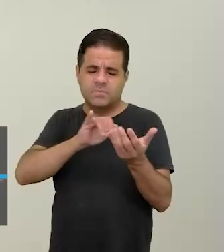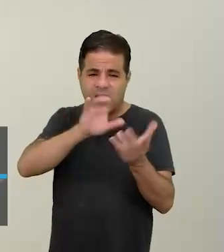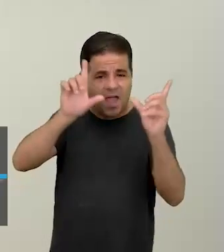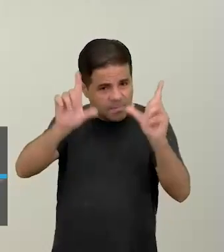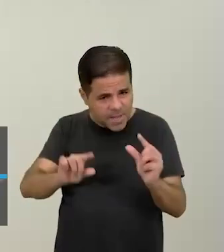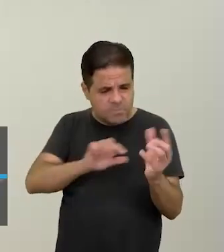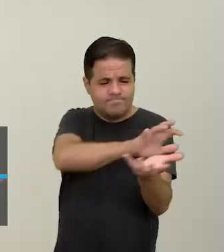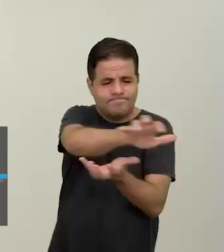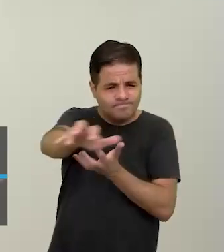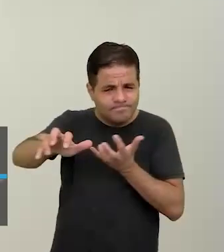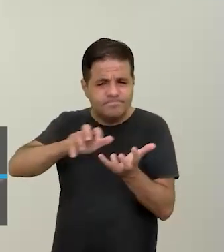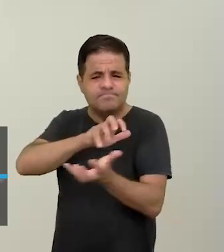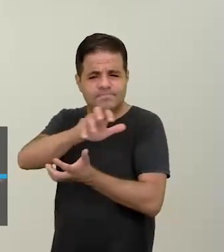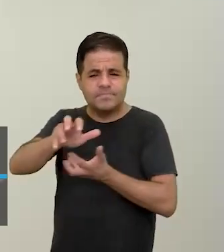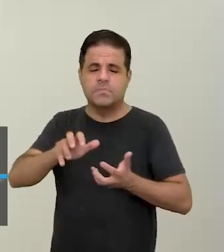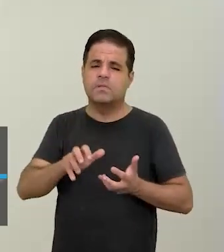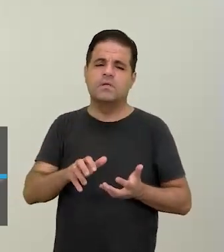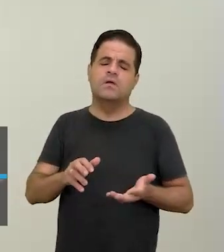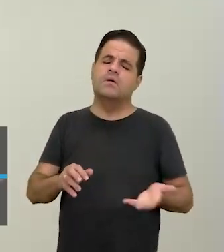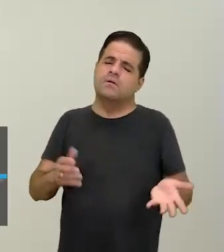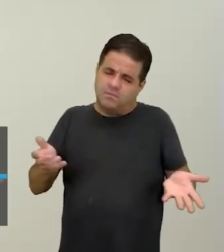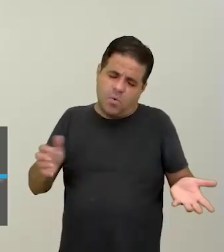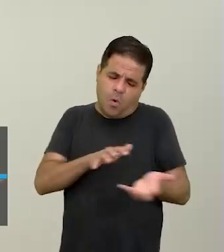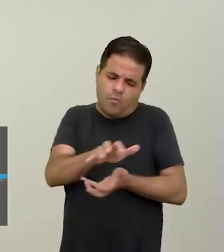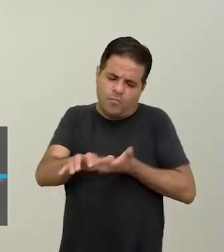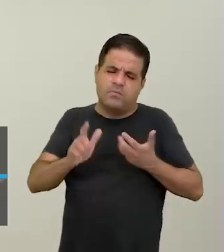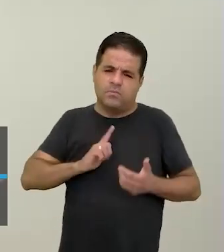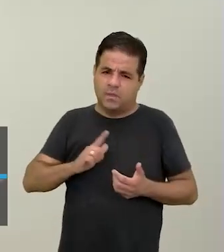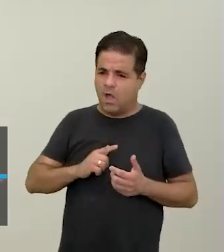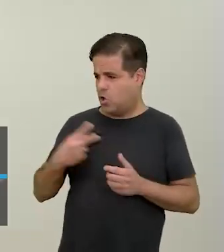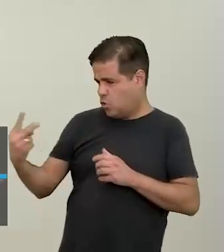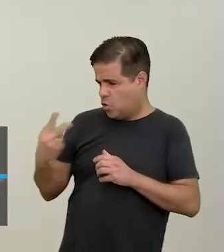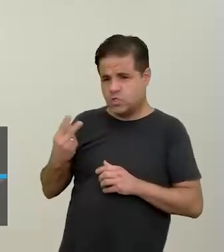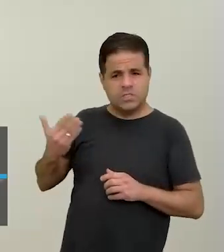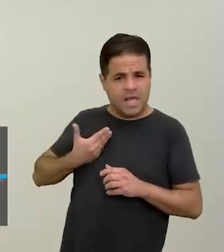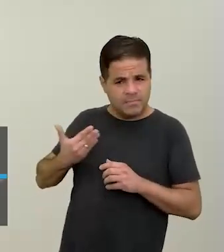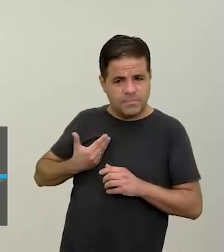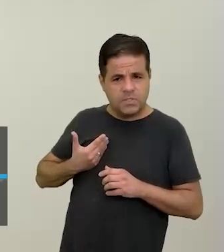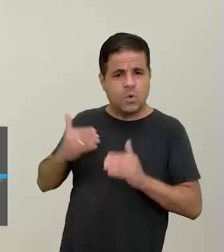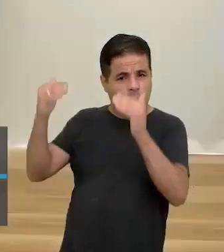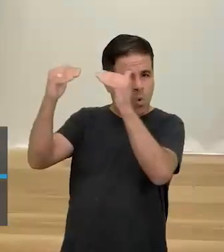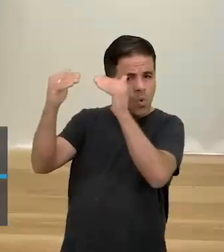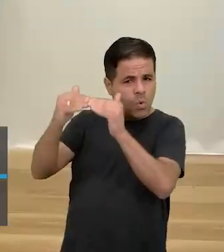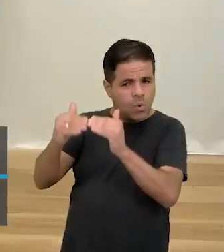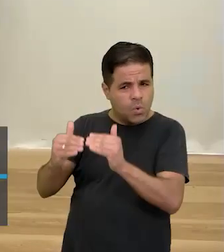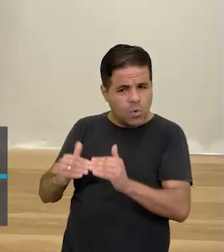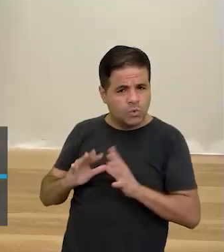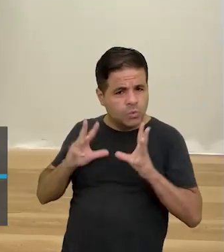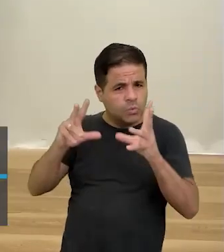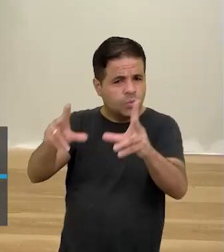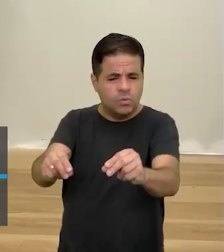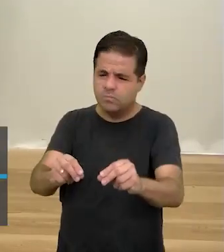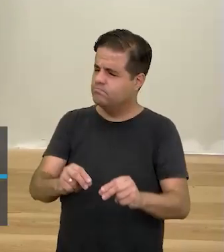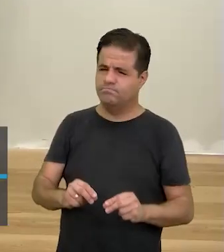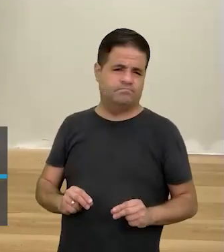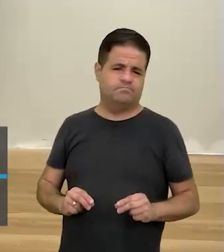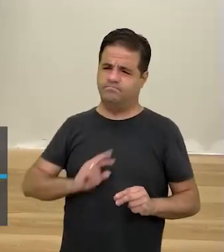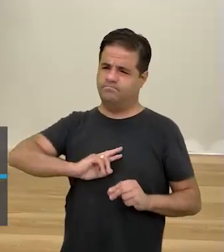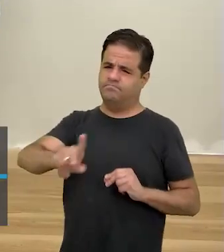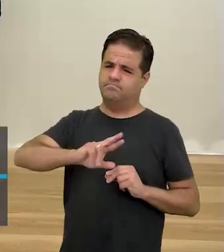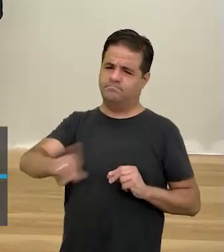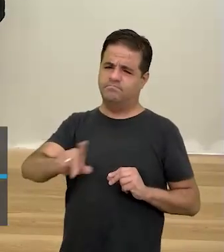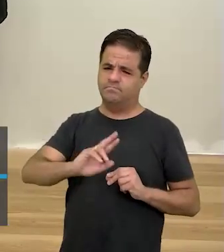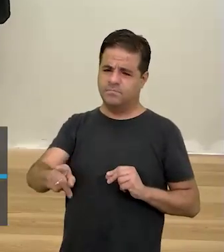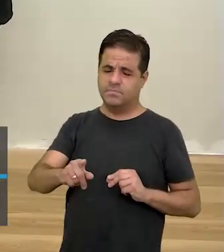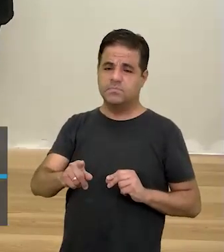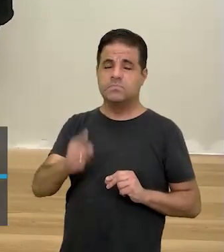possível. Porque aquilo, conflitos vão haver, não significa que eu e o Thiago, a gente é amigo, que a gente concorde em tudo. A questão é